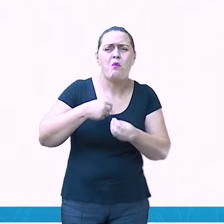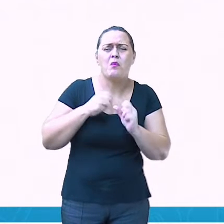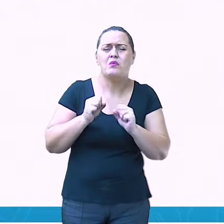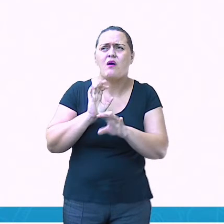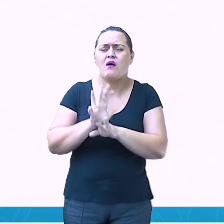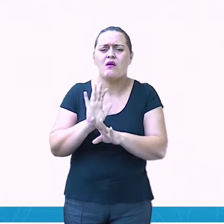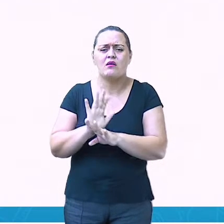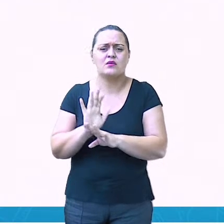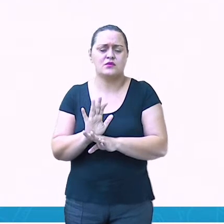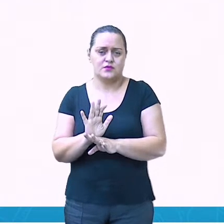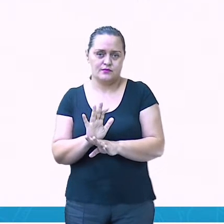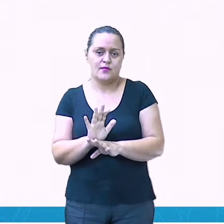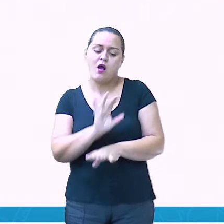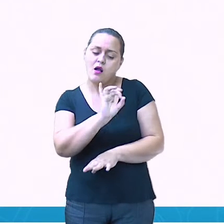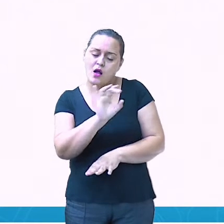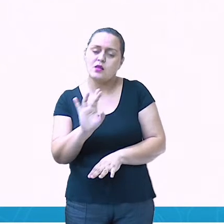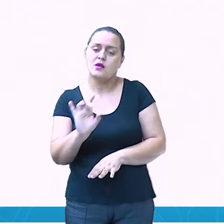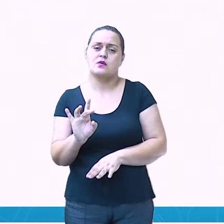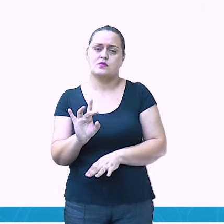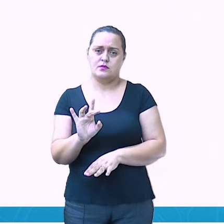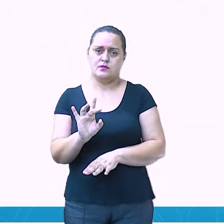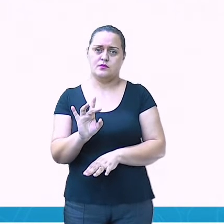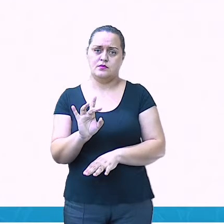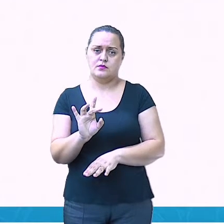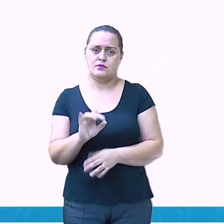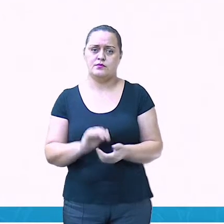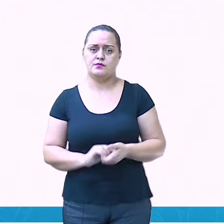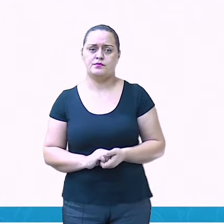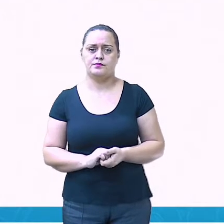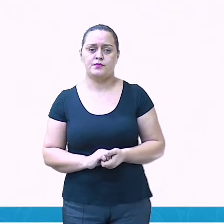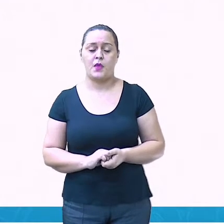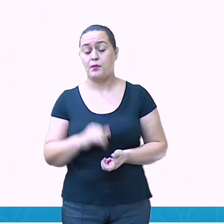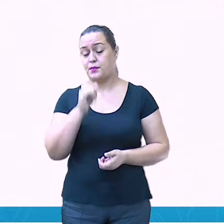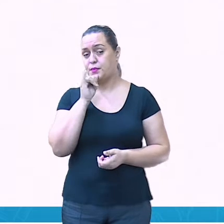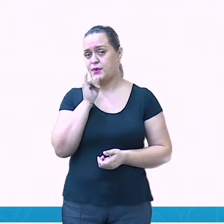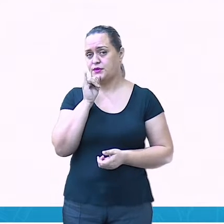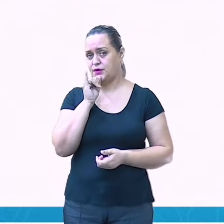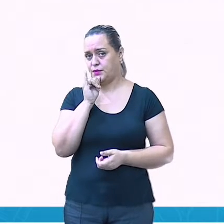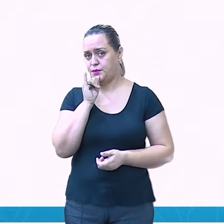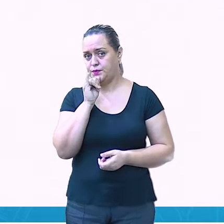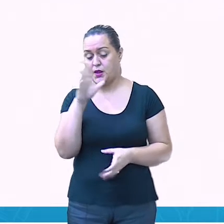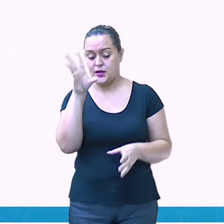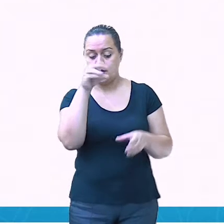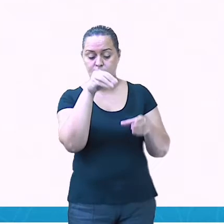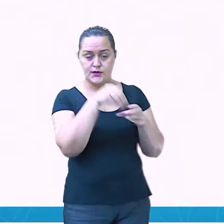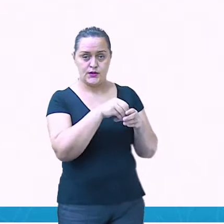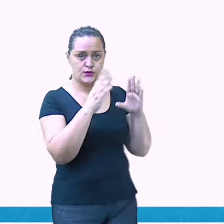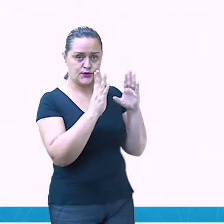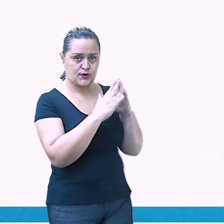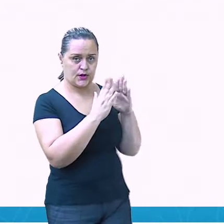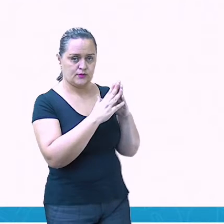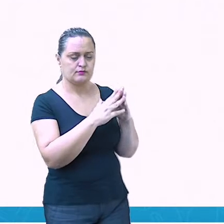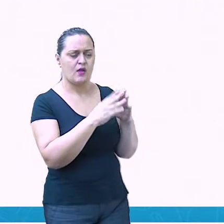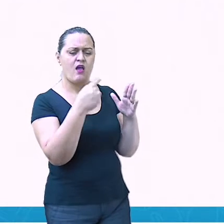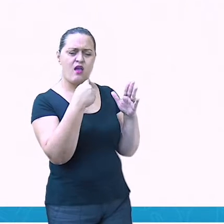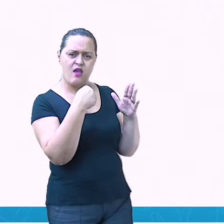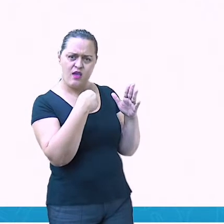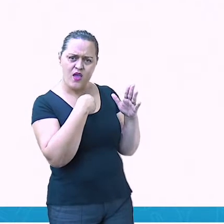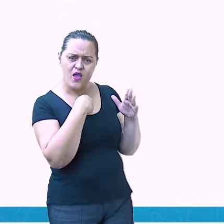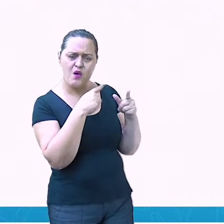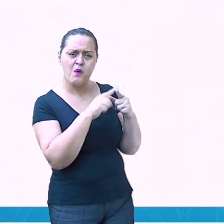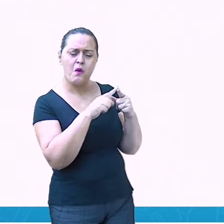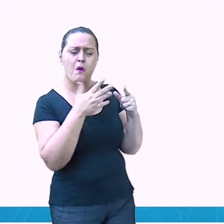Uma outra dica. Tem eu, meu pai, minha mãe, a gente sai para trabalhar. Cada